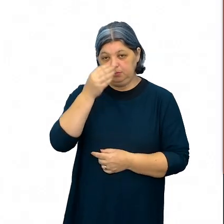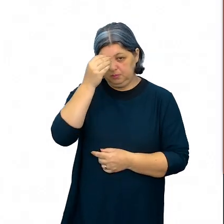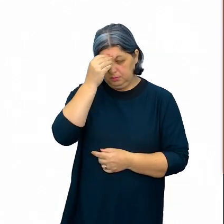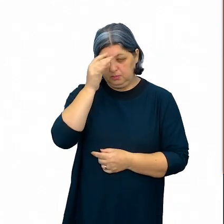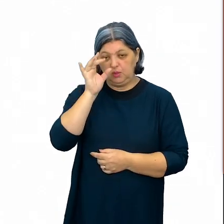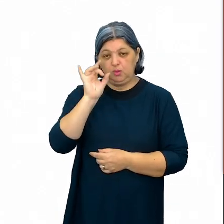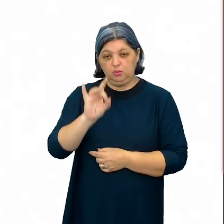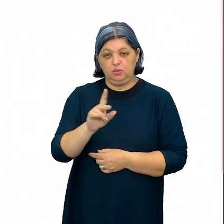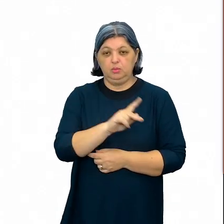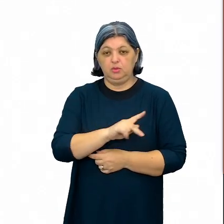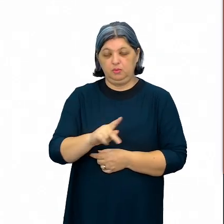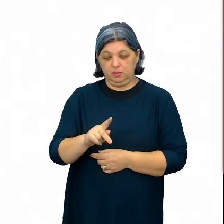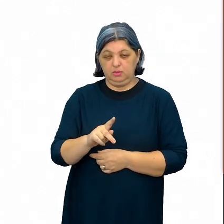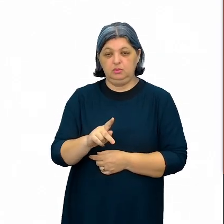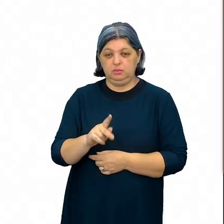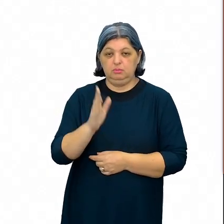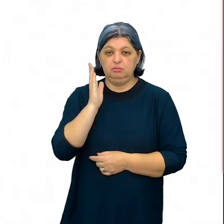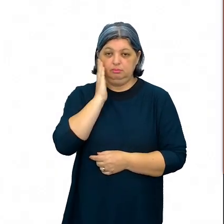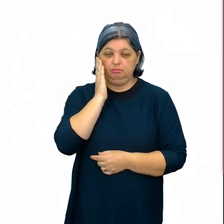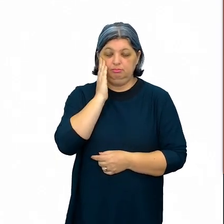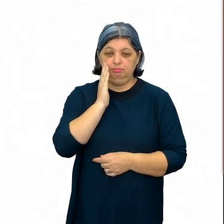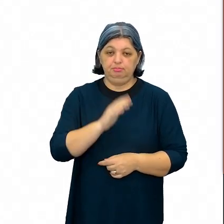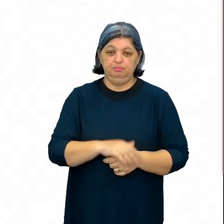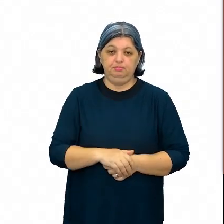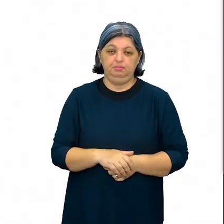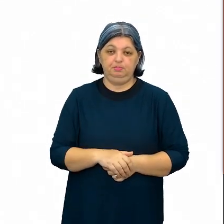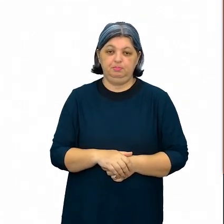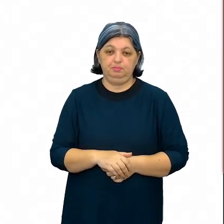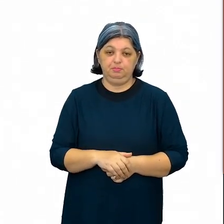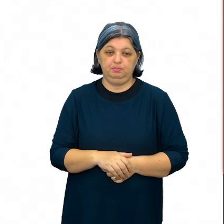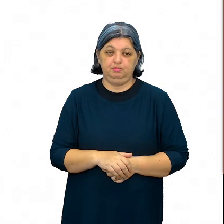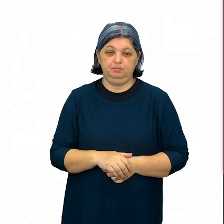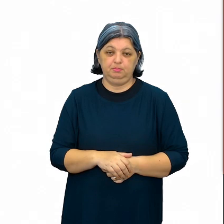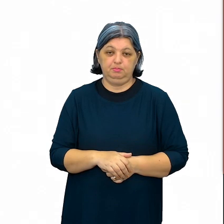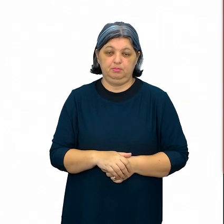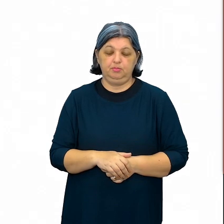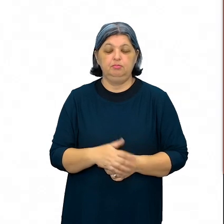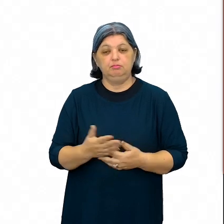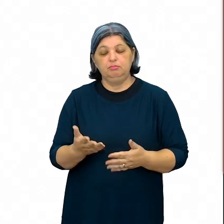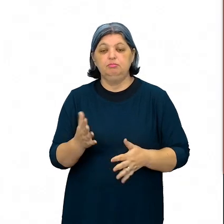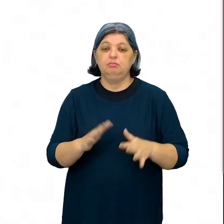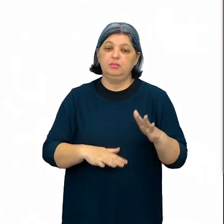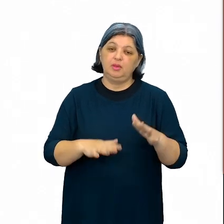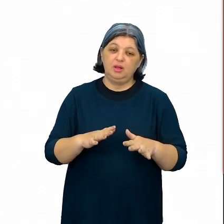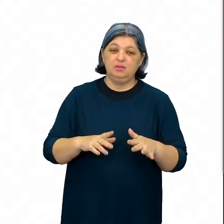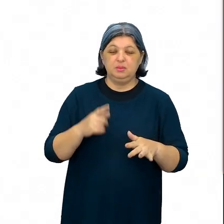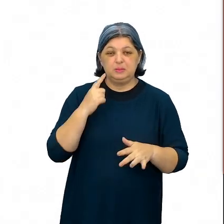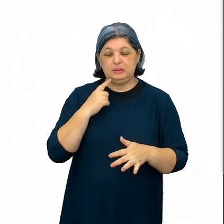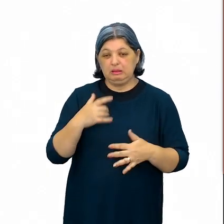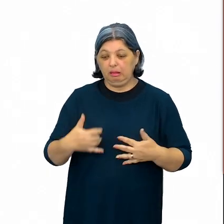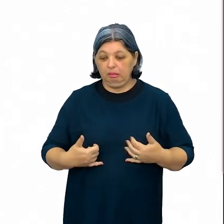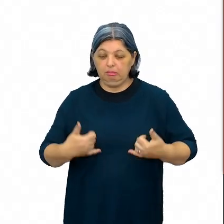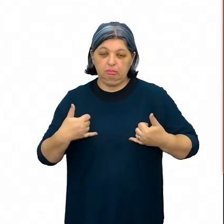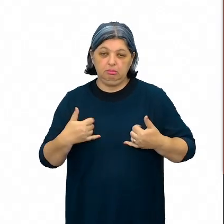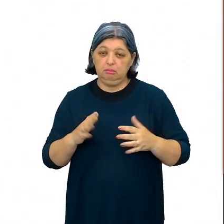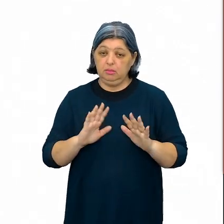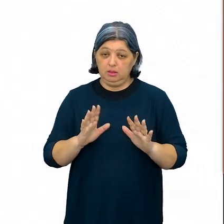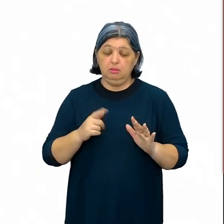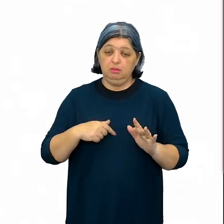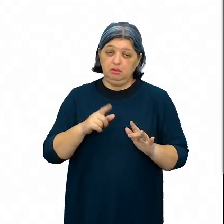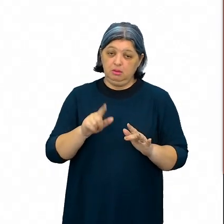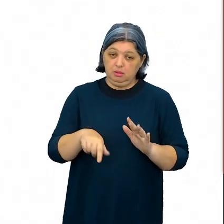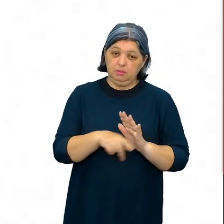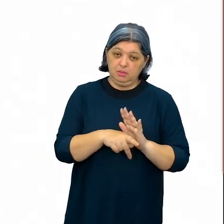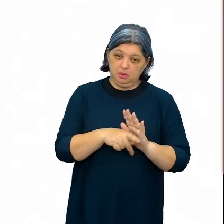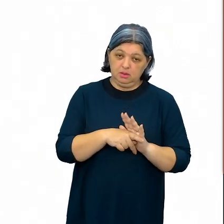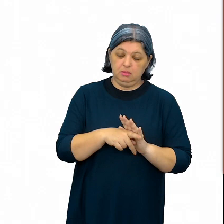só o professor de matemática tem né pode aparecer até o certa prepotência mas não é faz parte